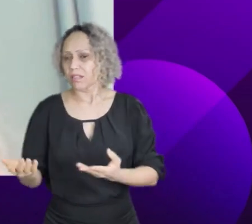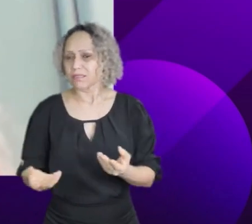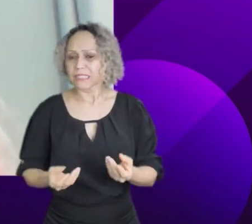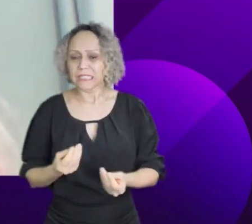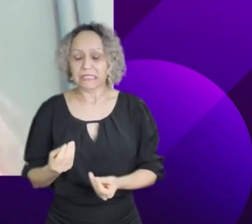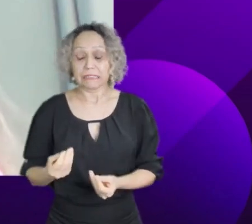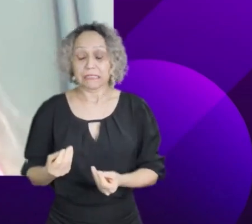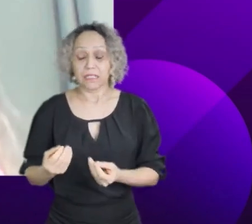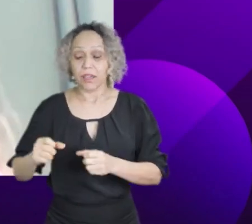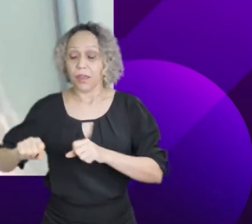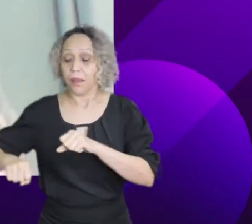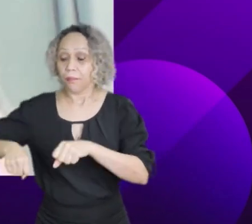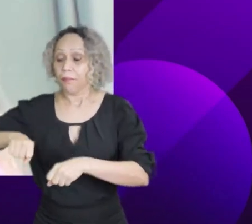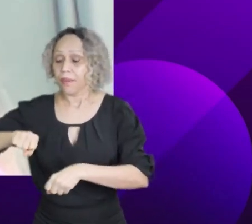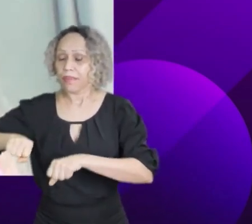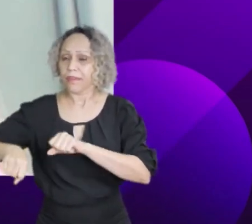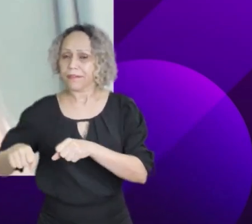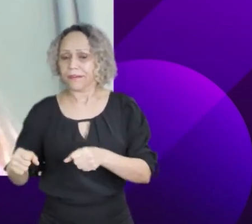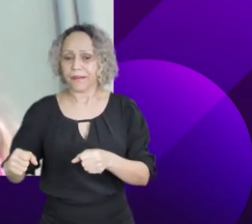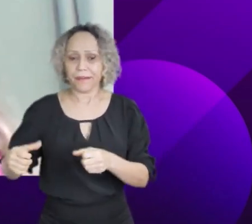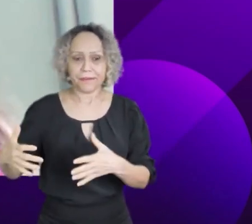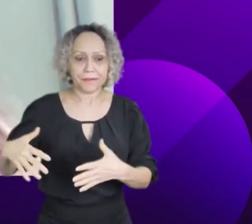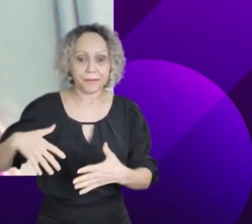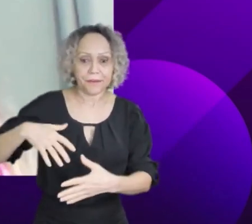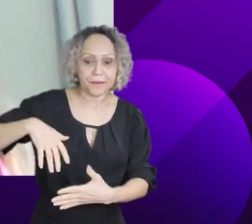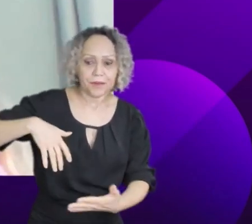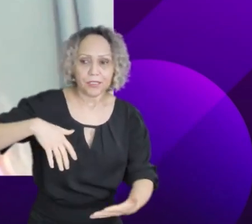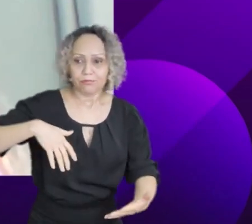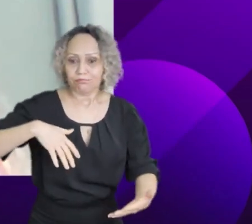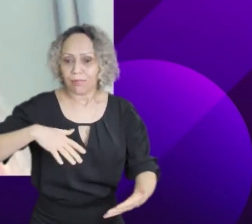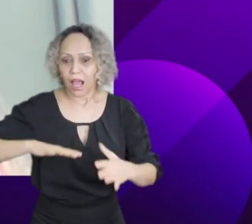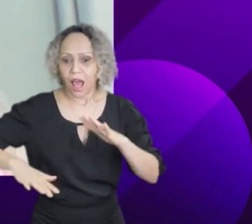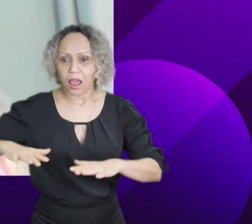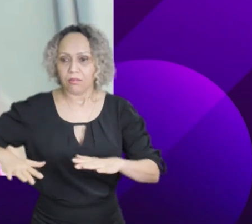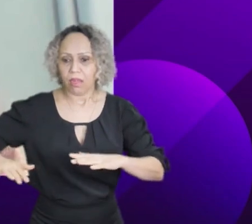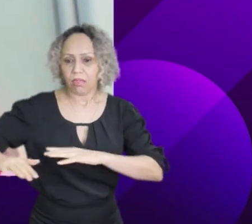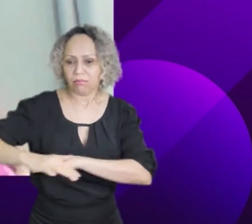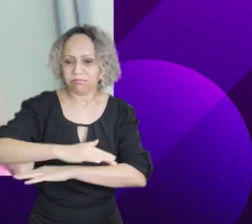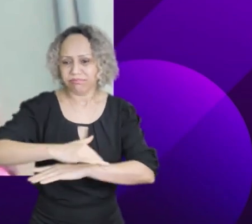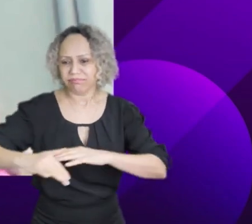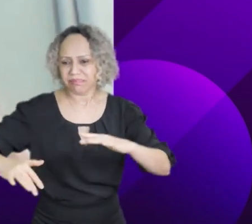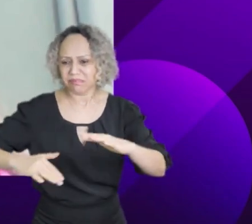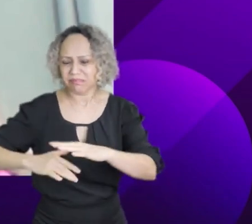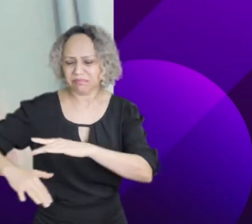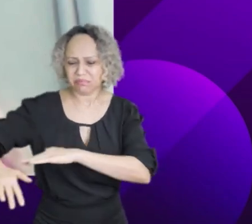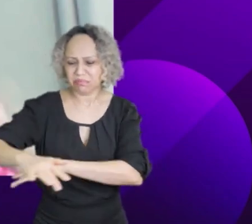Aí, essa tipologia de cicloestrutura é usada na cidade